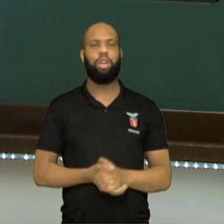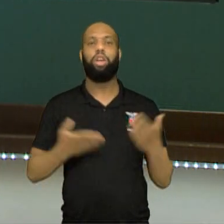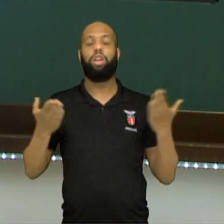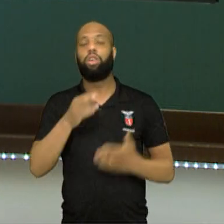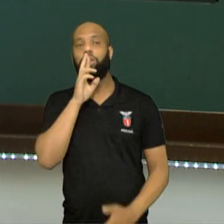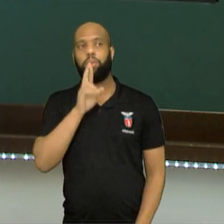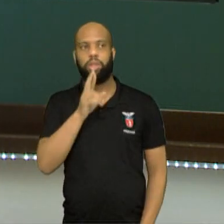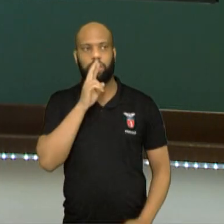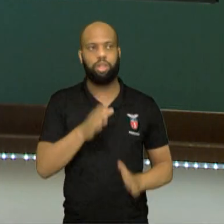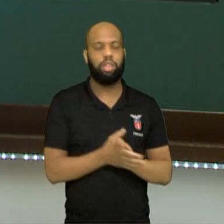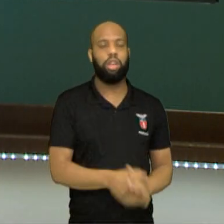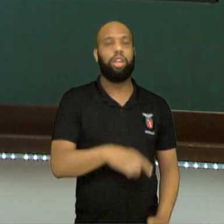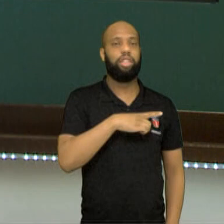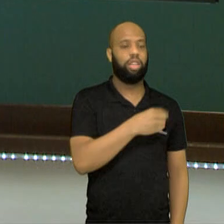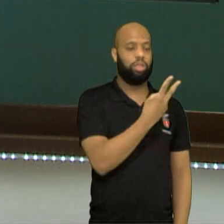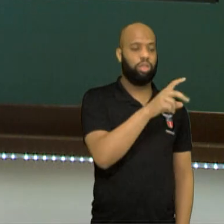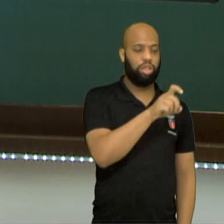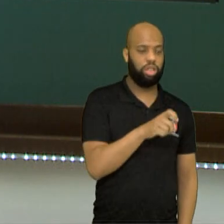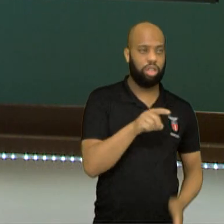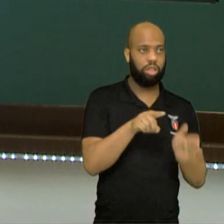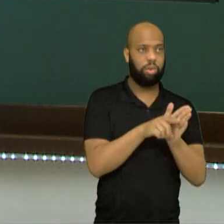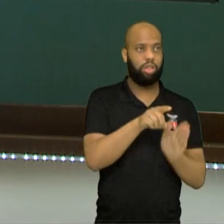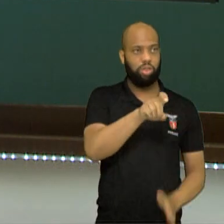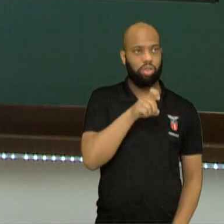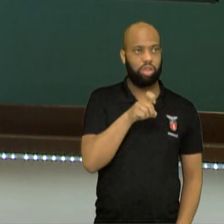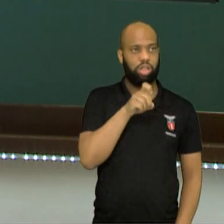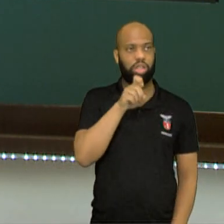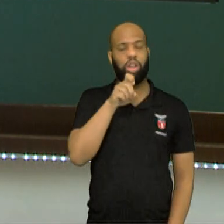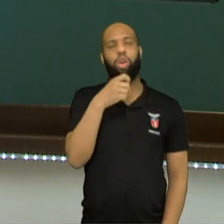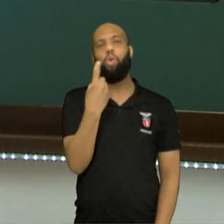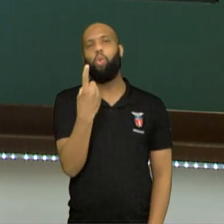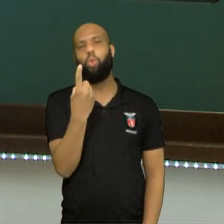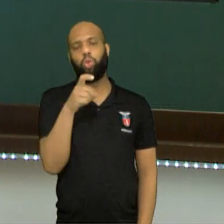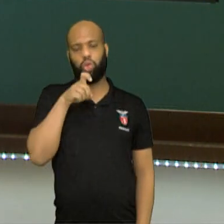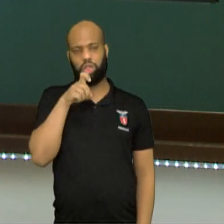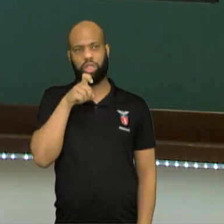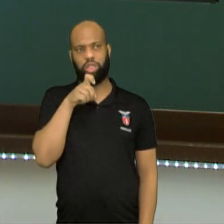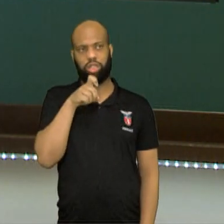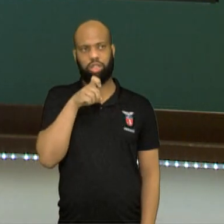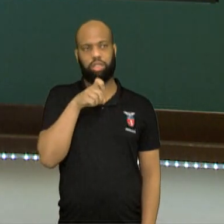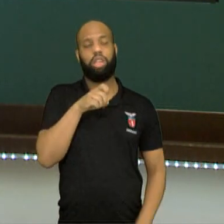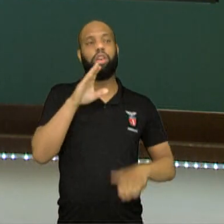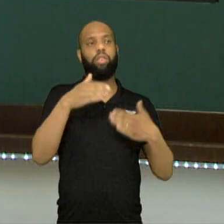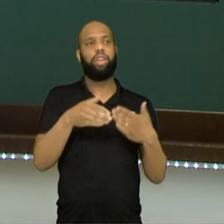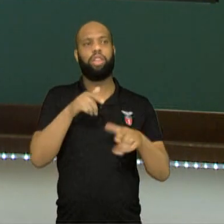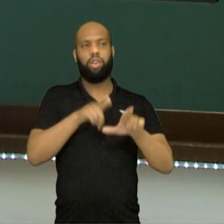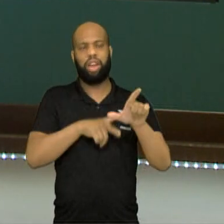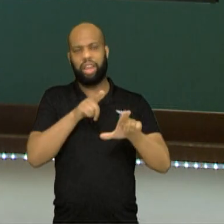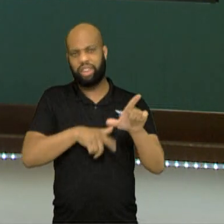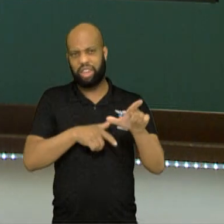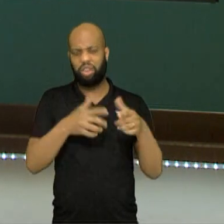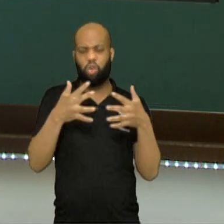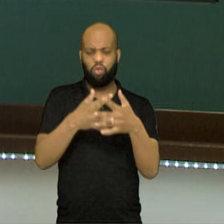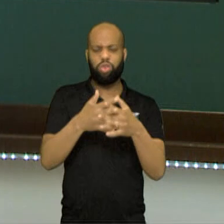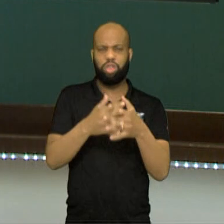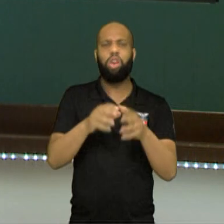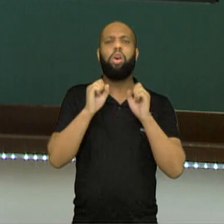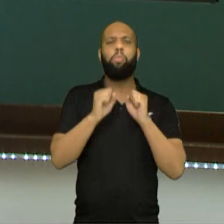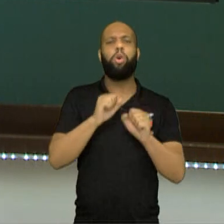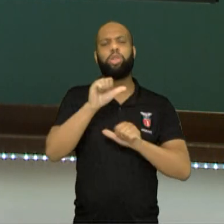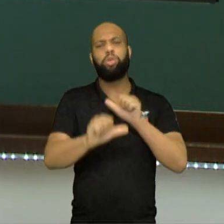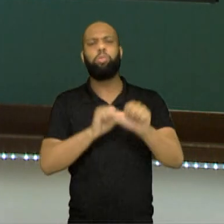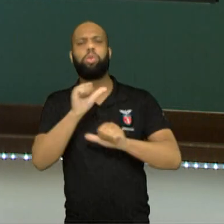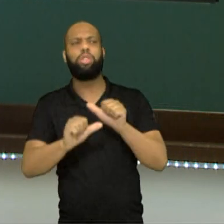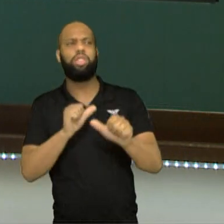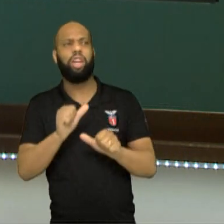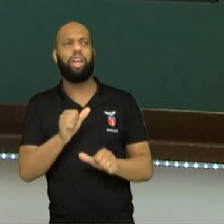Resolvendo, 2x menos x, um x só. Esse x, se te confundir um pouquinho a letra, troca por valor, ou troca, sei lá,